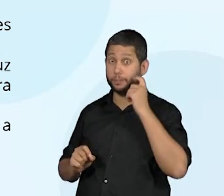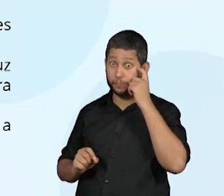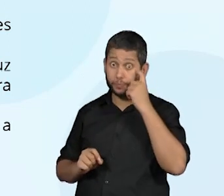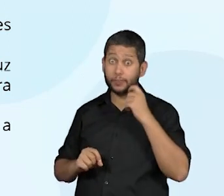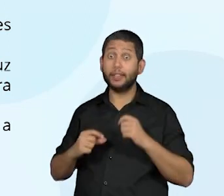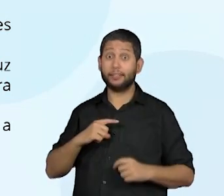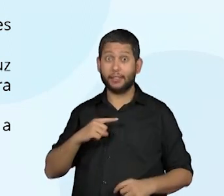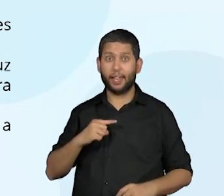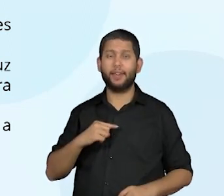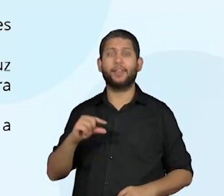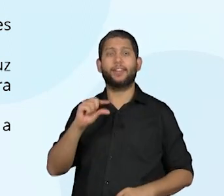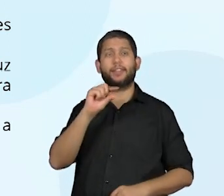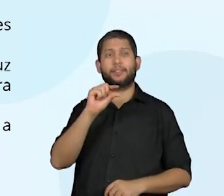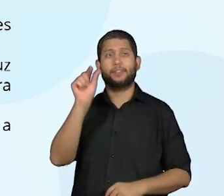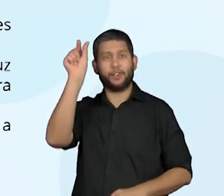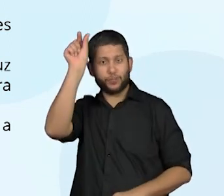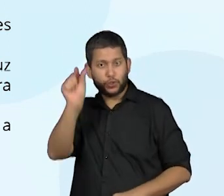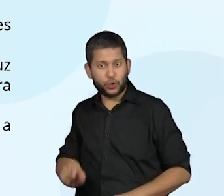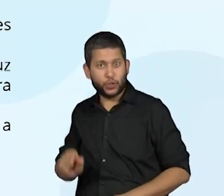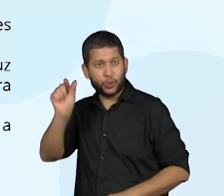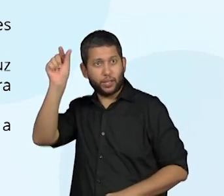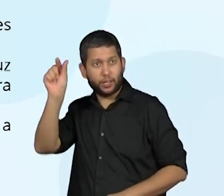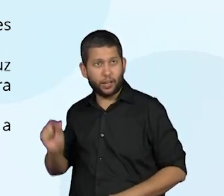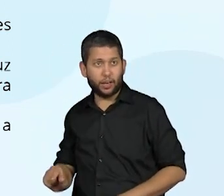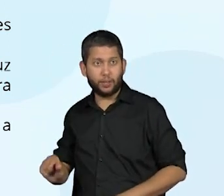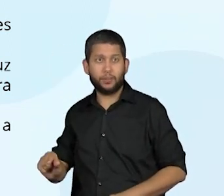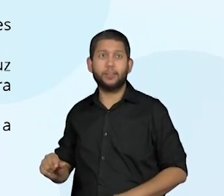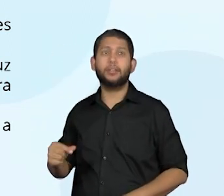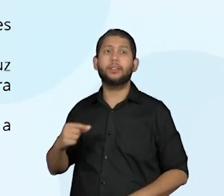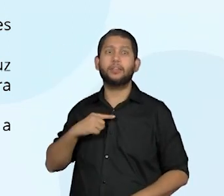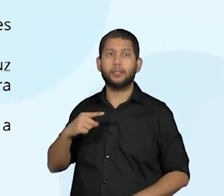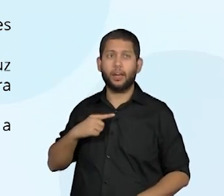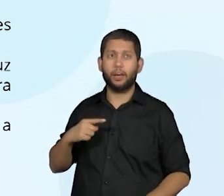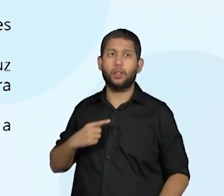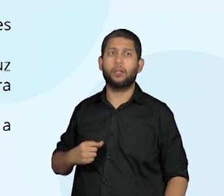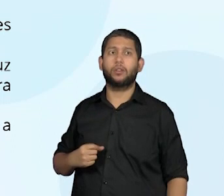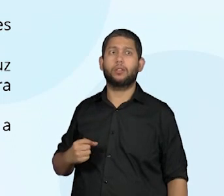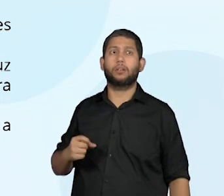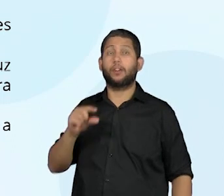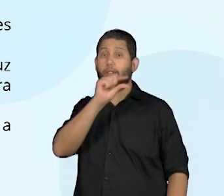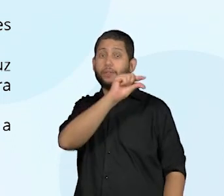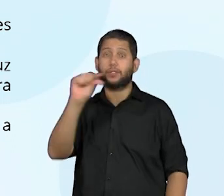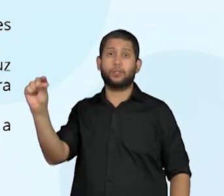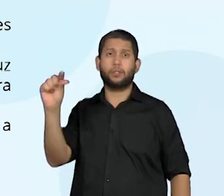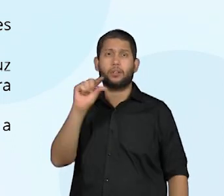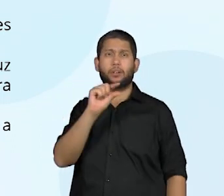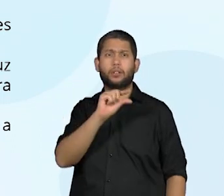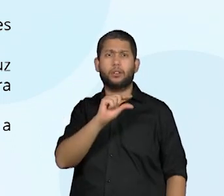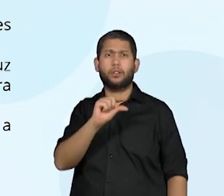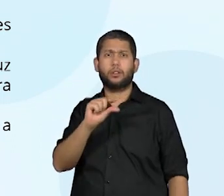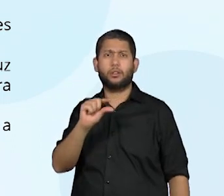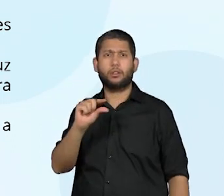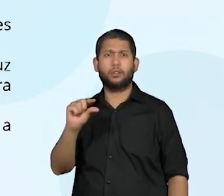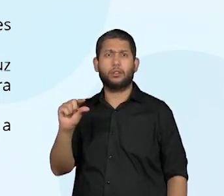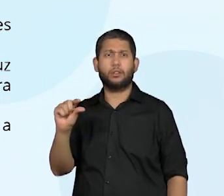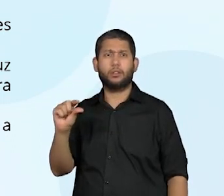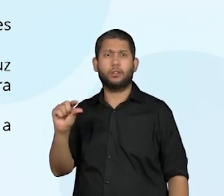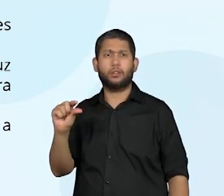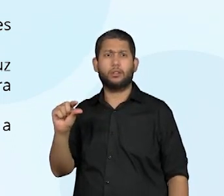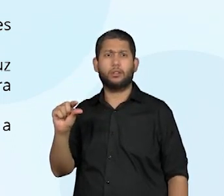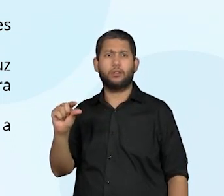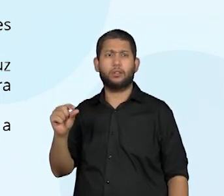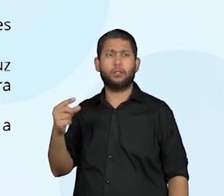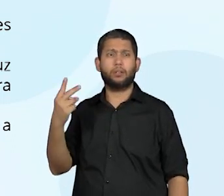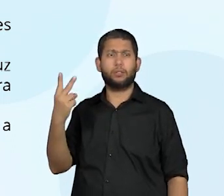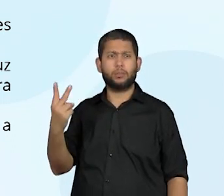gente tem o 2, o 3 e o 5, tá bom? Olha